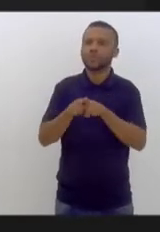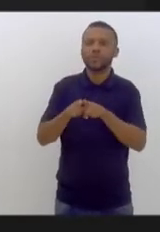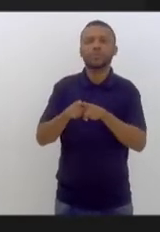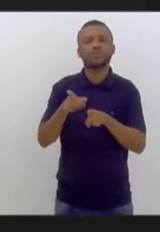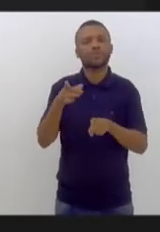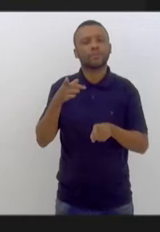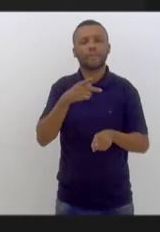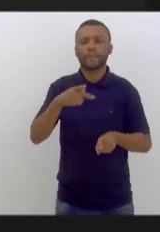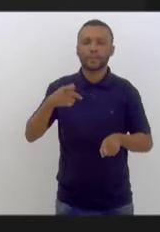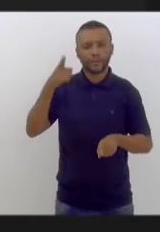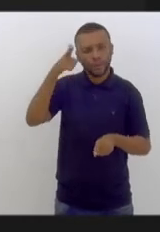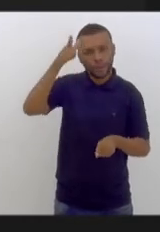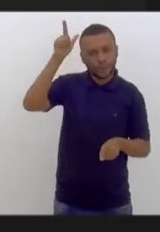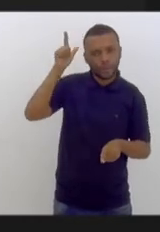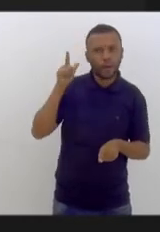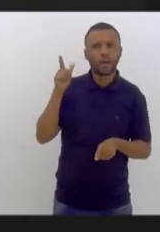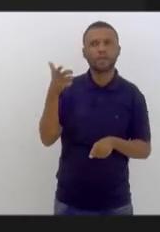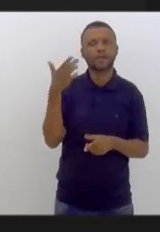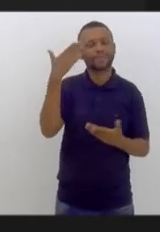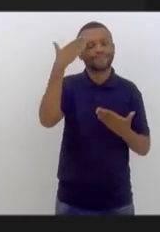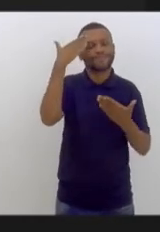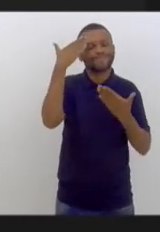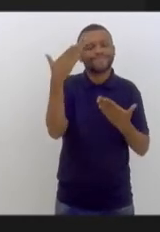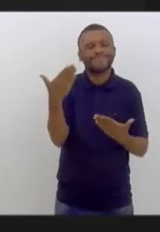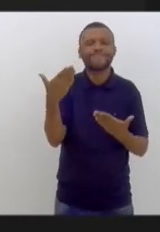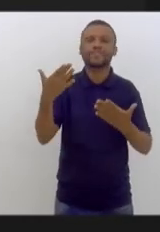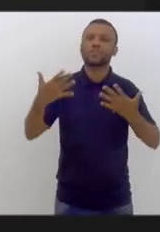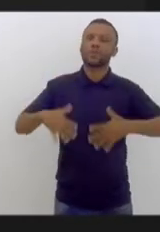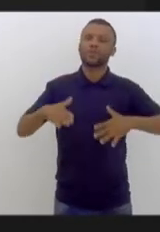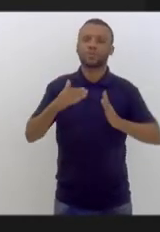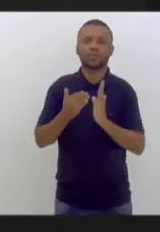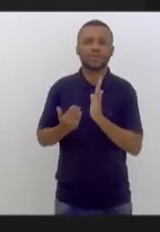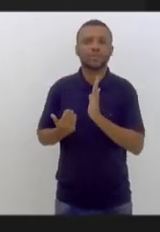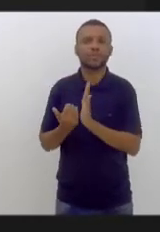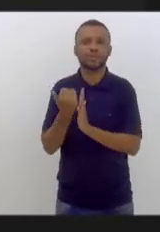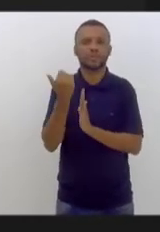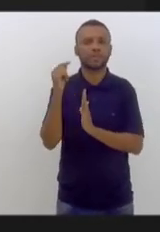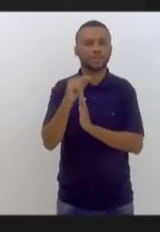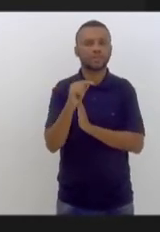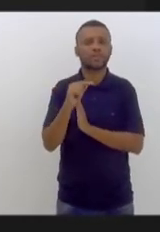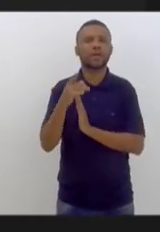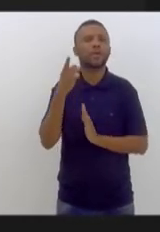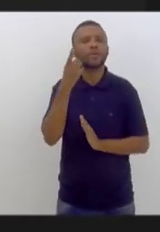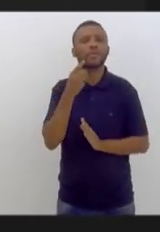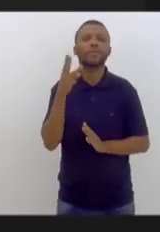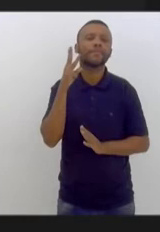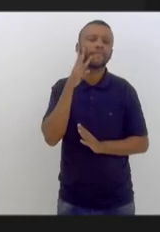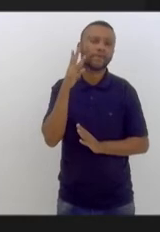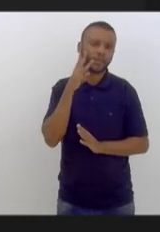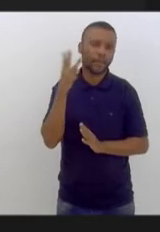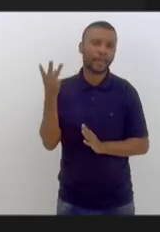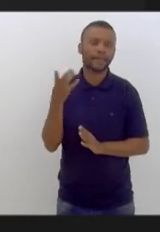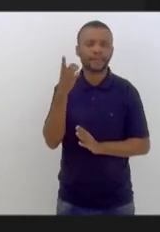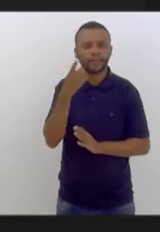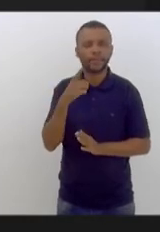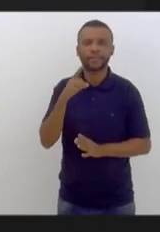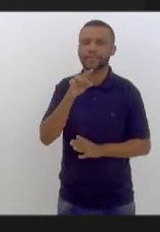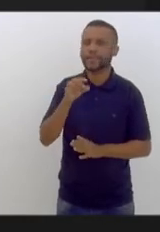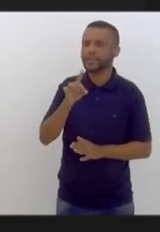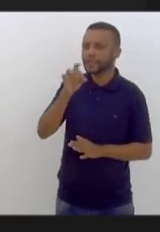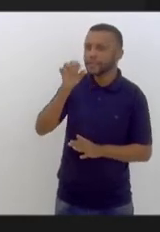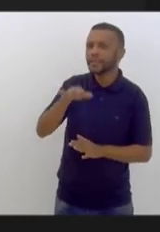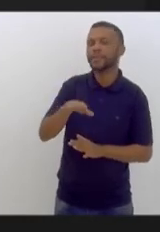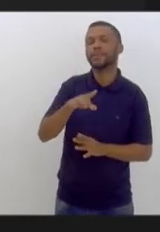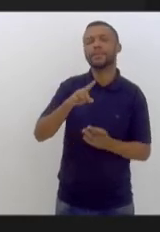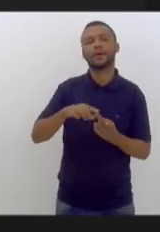Paulo. Queria agradecer desde o início o empenho do deputado Valdeque Carneiro, da Zeidan, da deputada Marta Rocha.